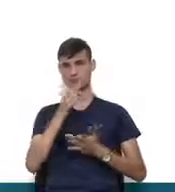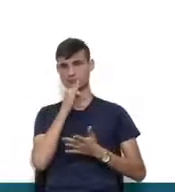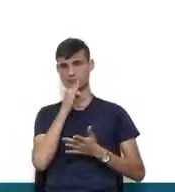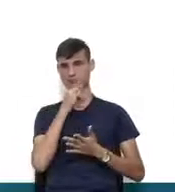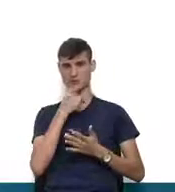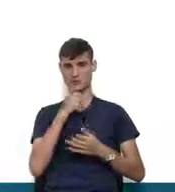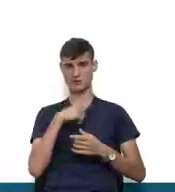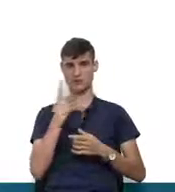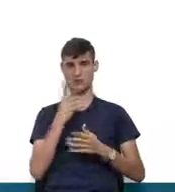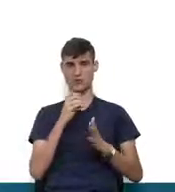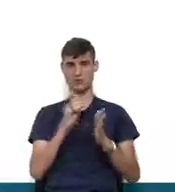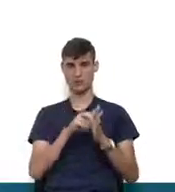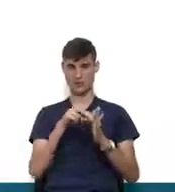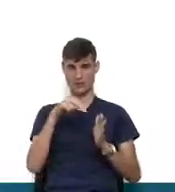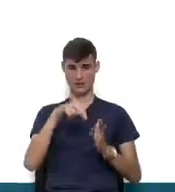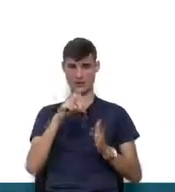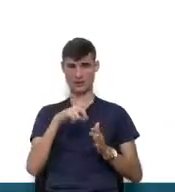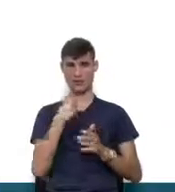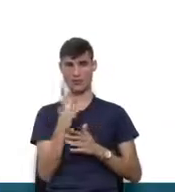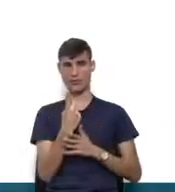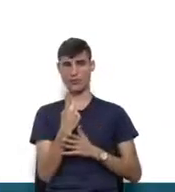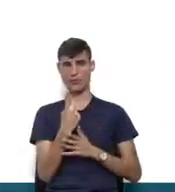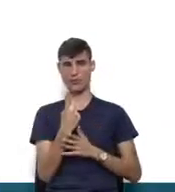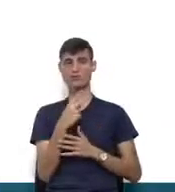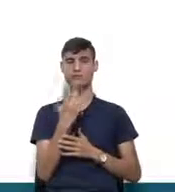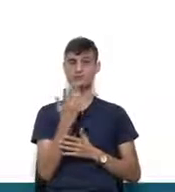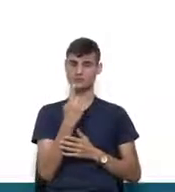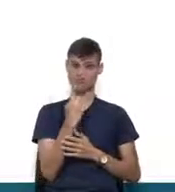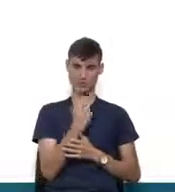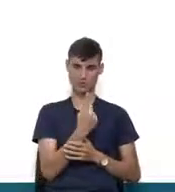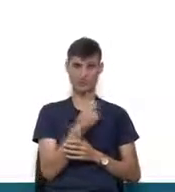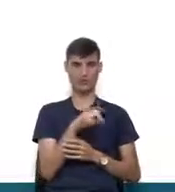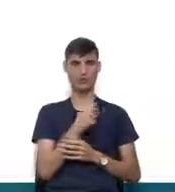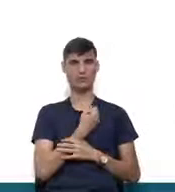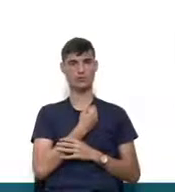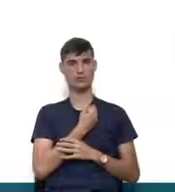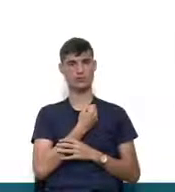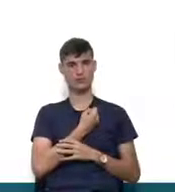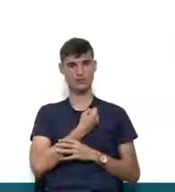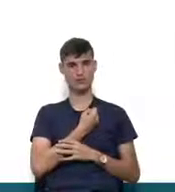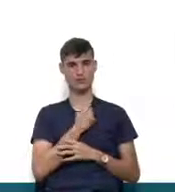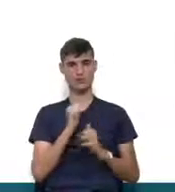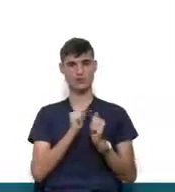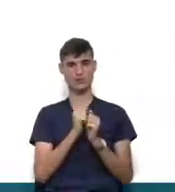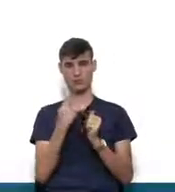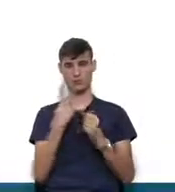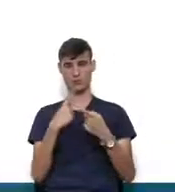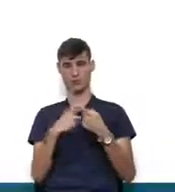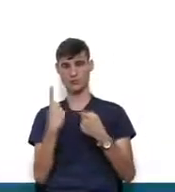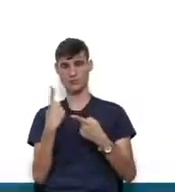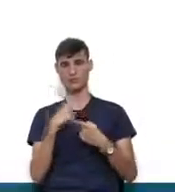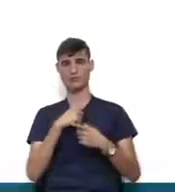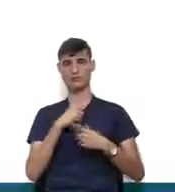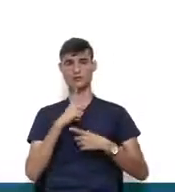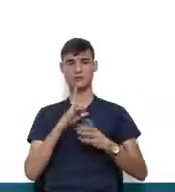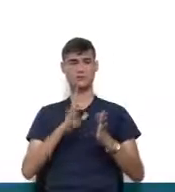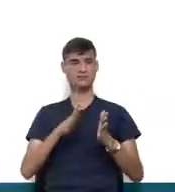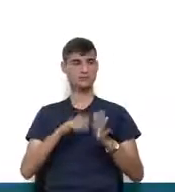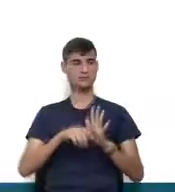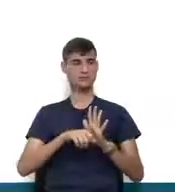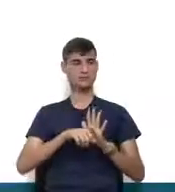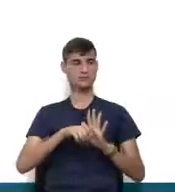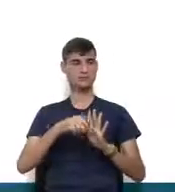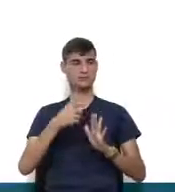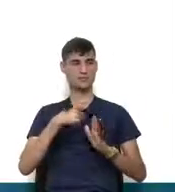se eu coloco aqui n como sendo 1, 1 no numerador, com 1 mais 1, eu vou ter o primeiro termo da